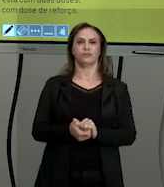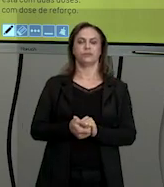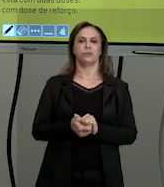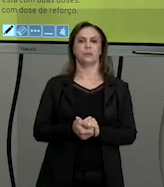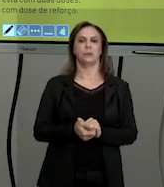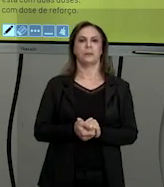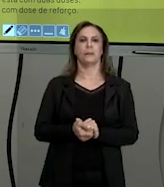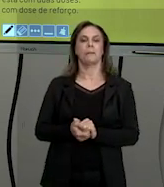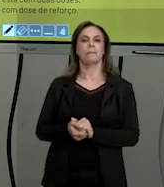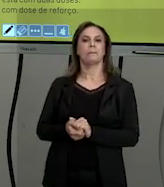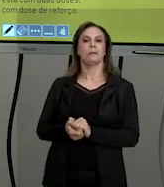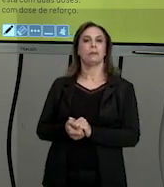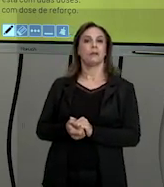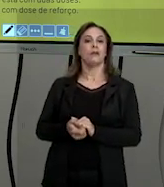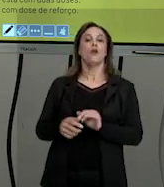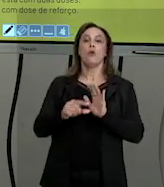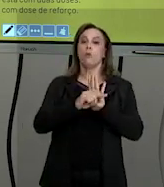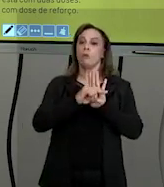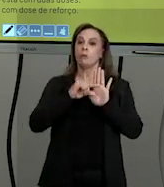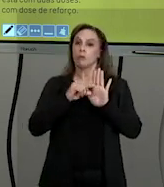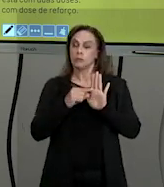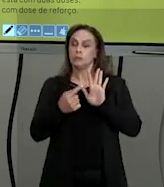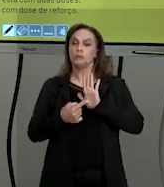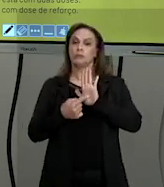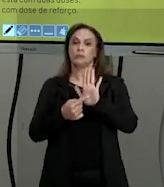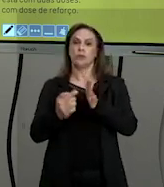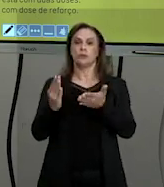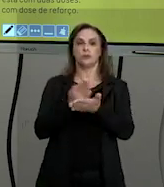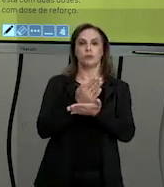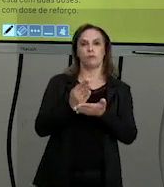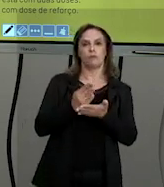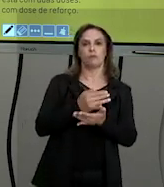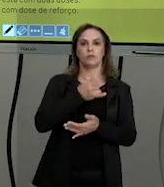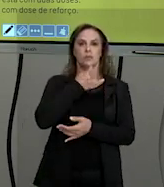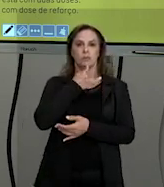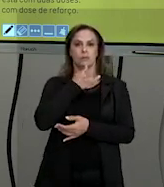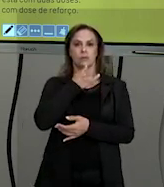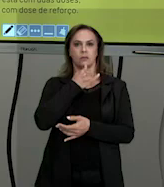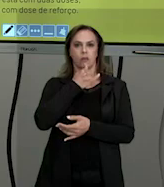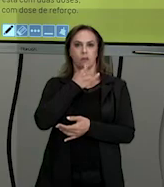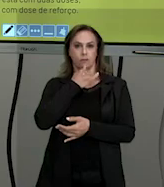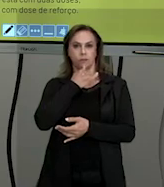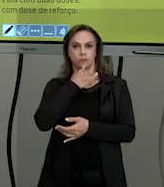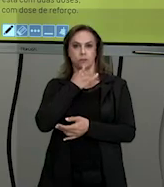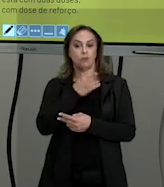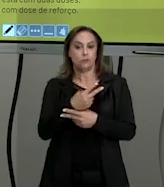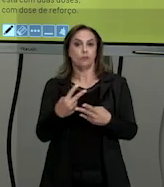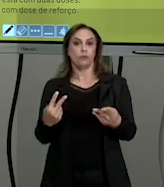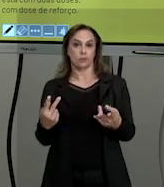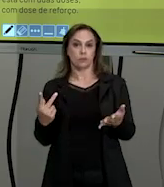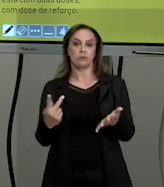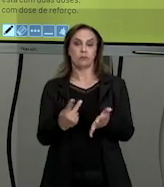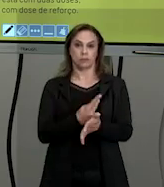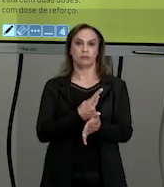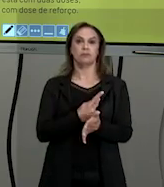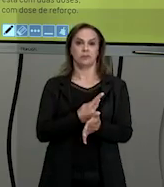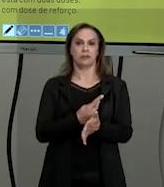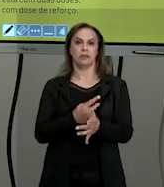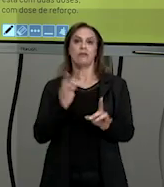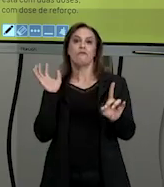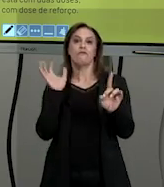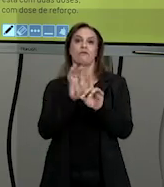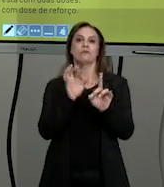aí os autores trazem alguns exemplos, tá, de situações que aconteceram e que causaram essa hesitação